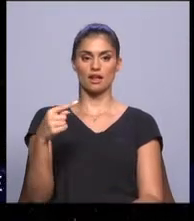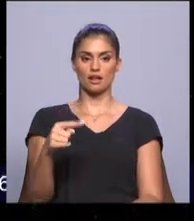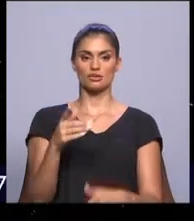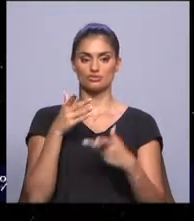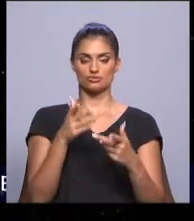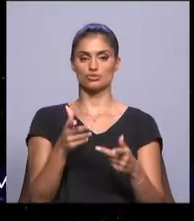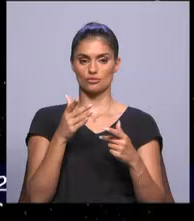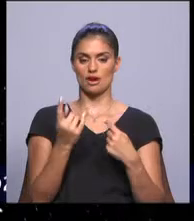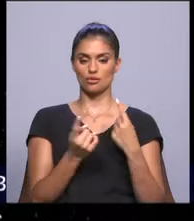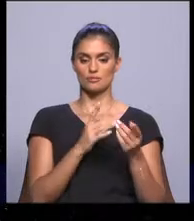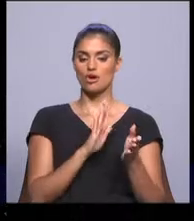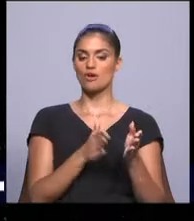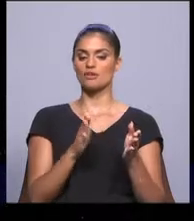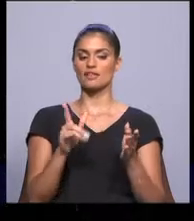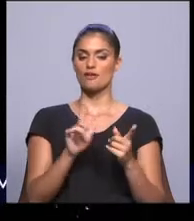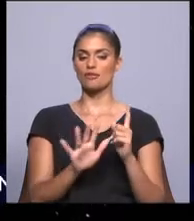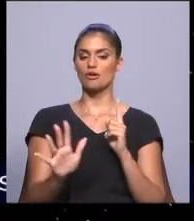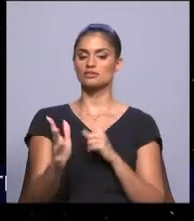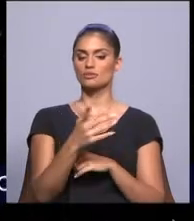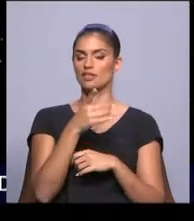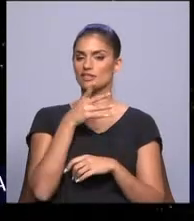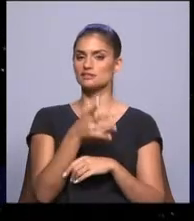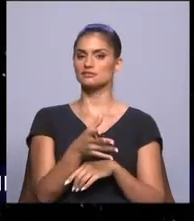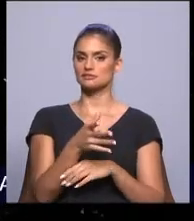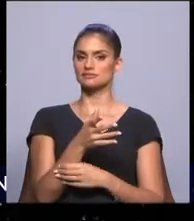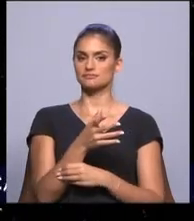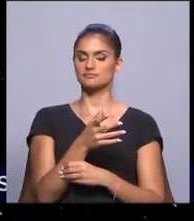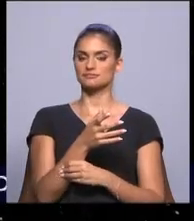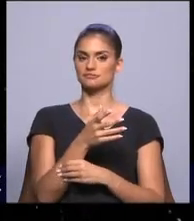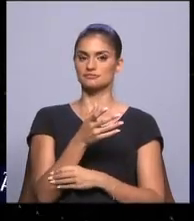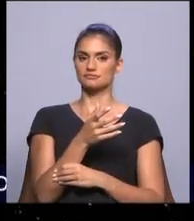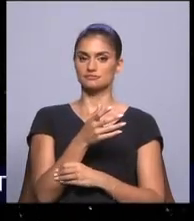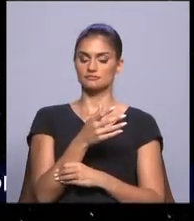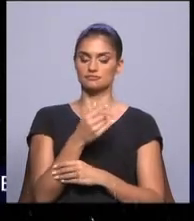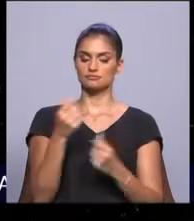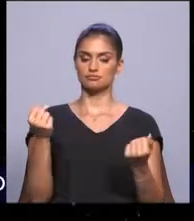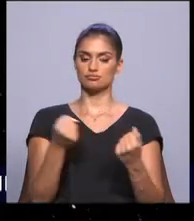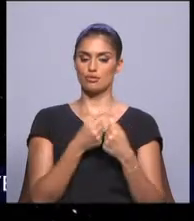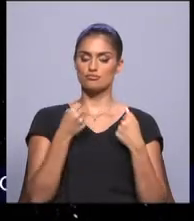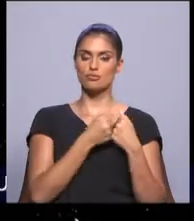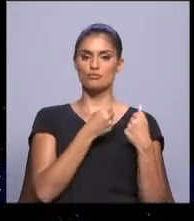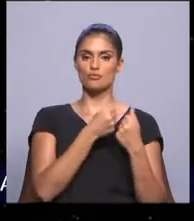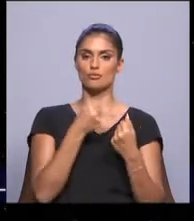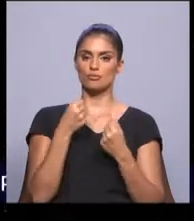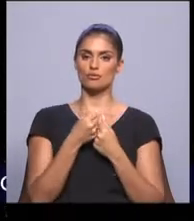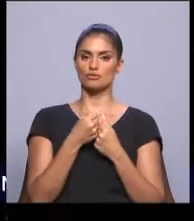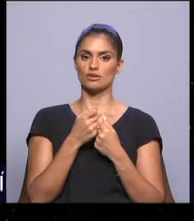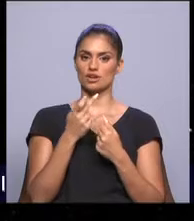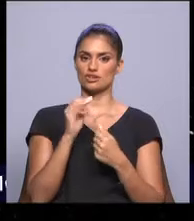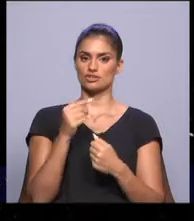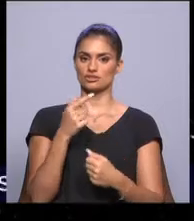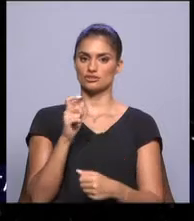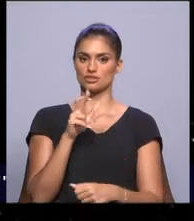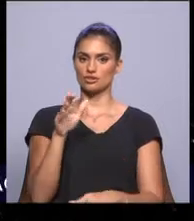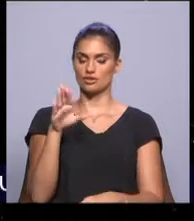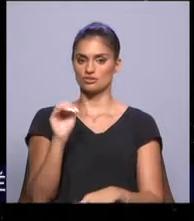ajudou a pôr alguma ordem aqui à sua volta. Quando se dissipou, permitiu então o choque de uma série de asteroides, de